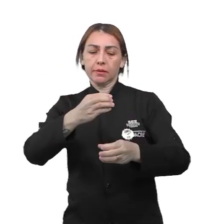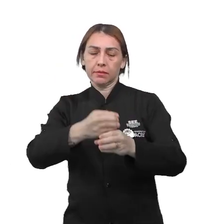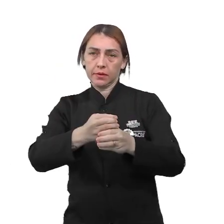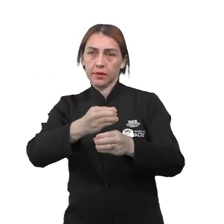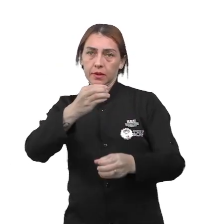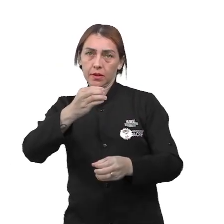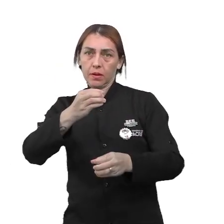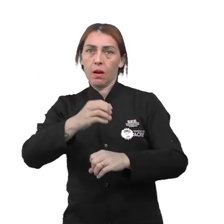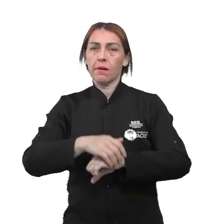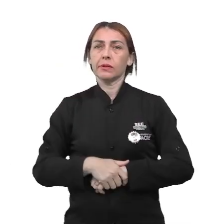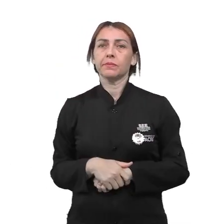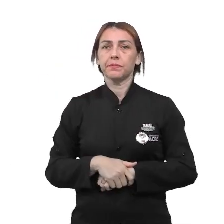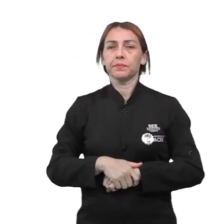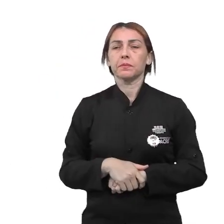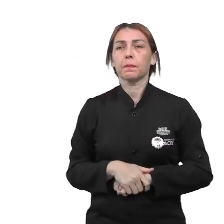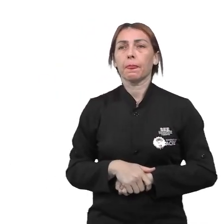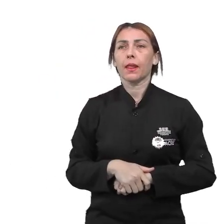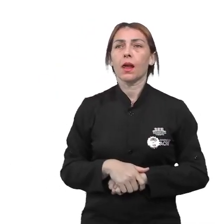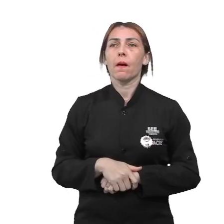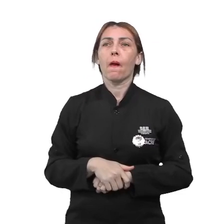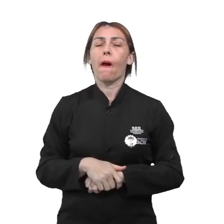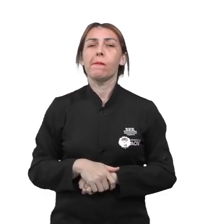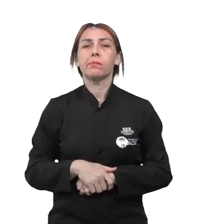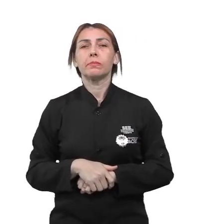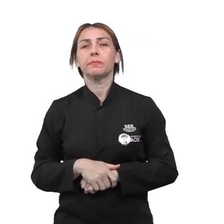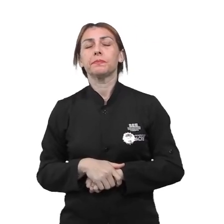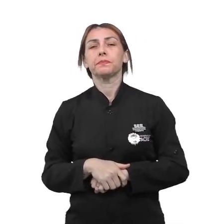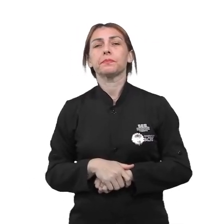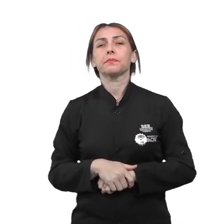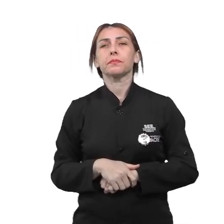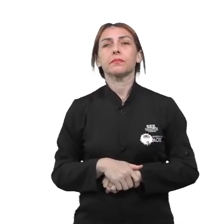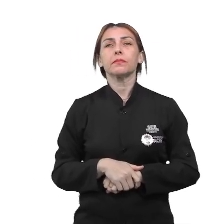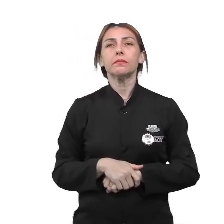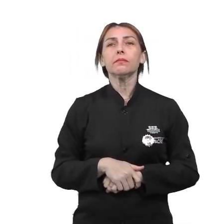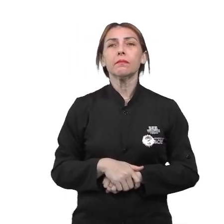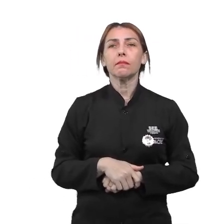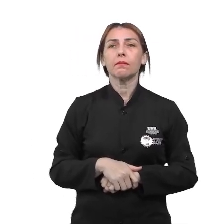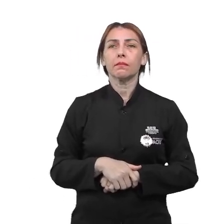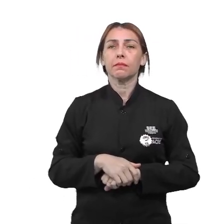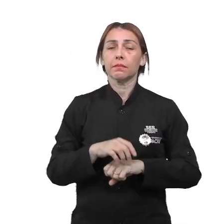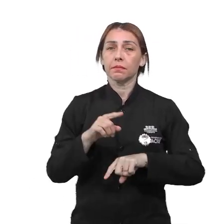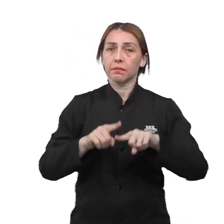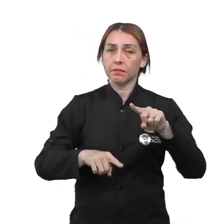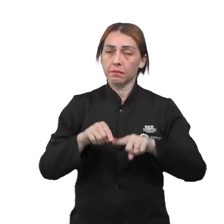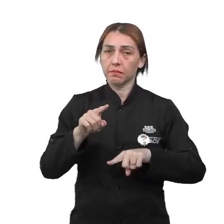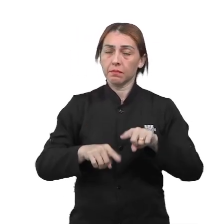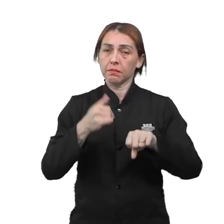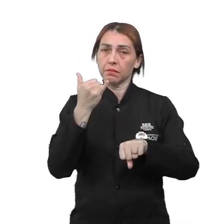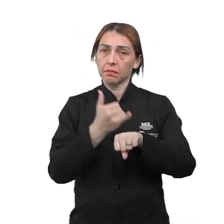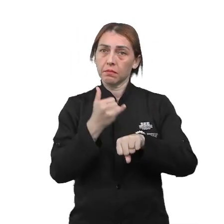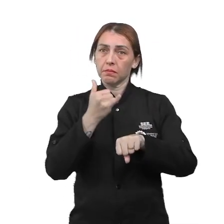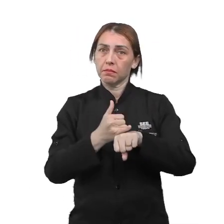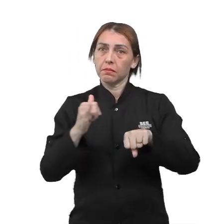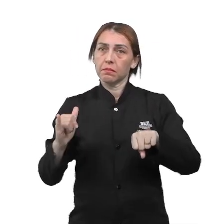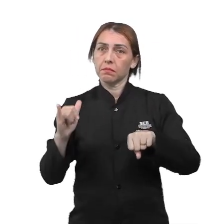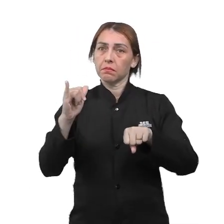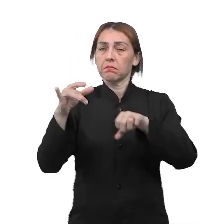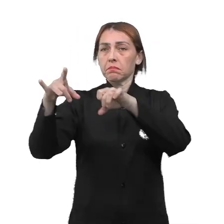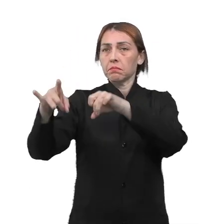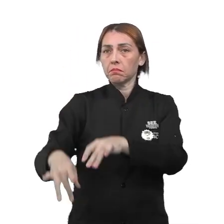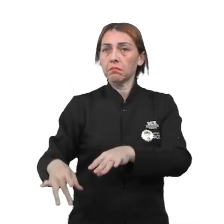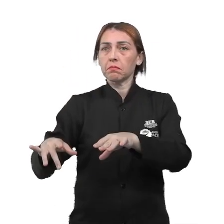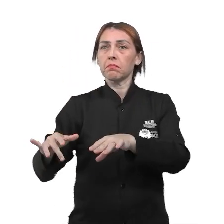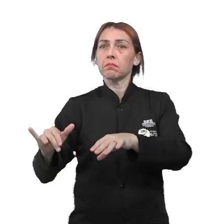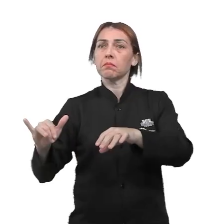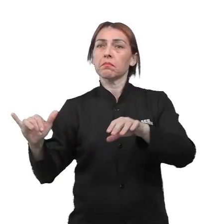cilíndrica? Então vamos lá, ele quer saber o número de esferas, ok? Esse é o comando da questão. Vamos ao probleminha. Peças metálicas de aeronaves abandonadas em